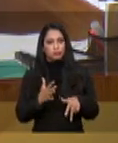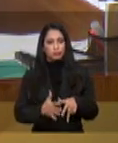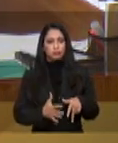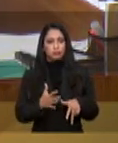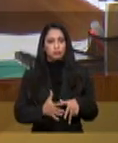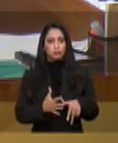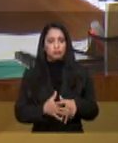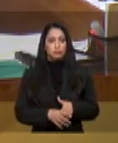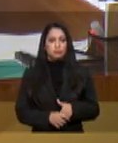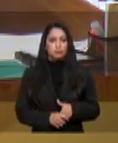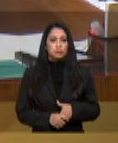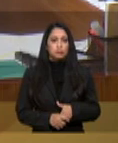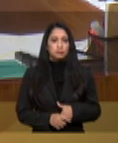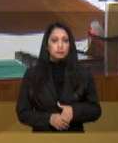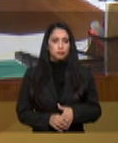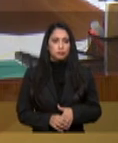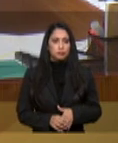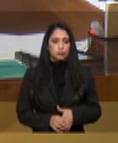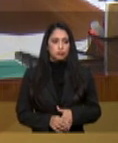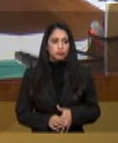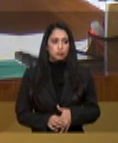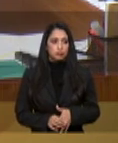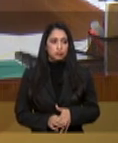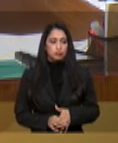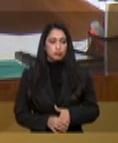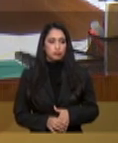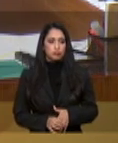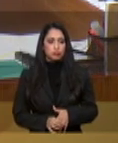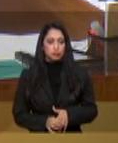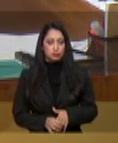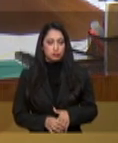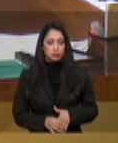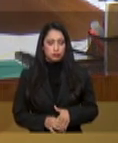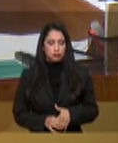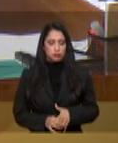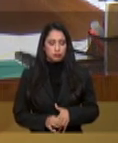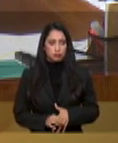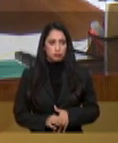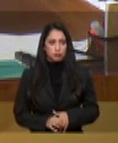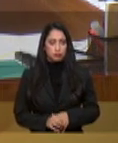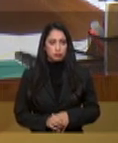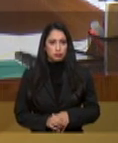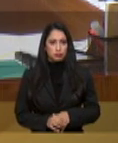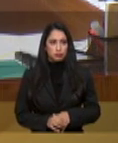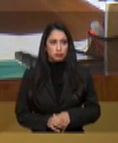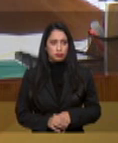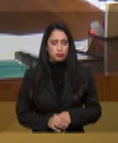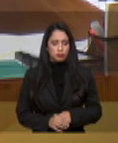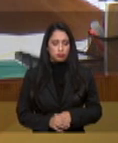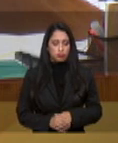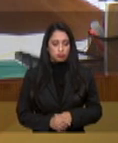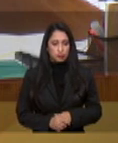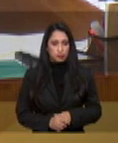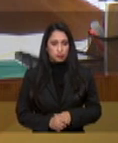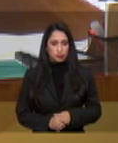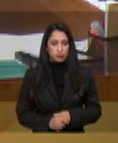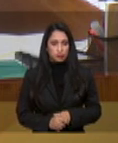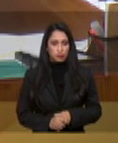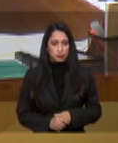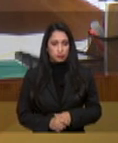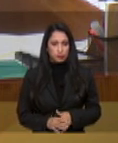Ministro Nunes Marques. Primeiro, ao fundo, poltronas vazias do plenário. Conhecimento da ação.